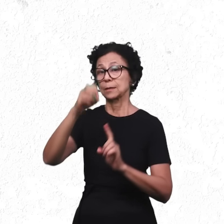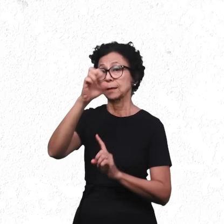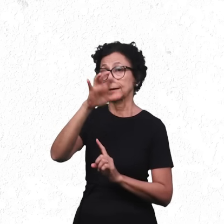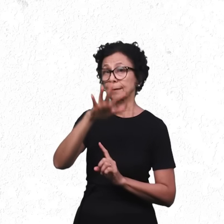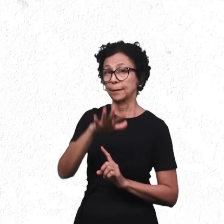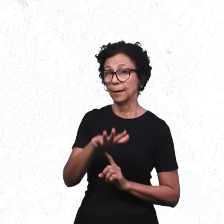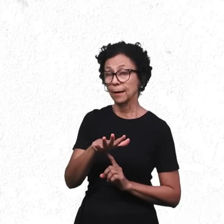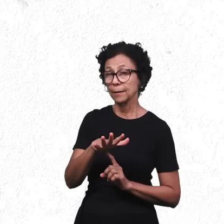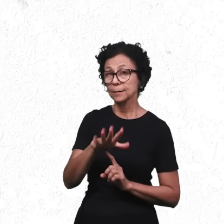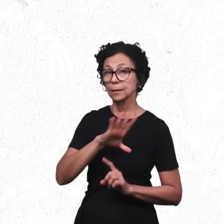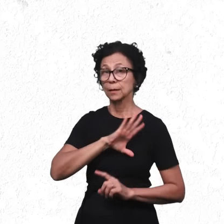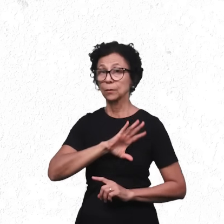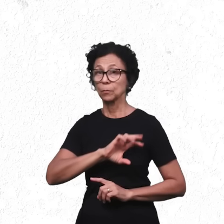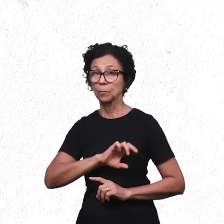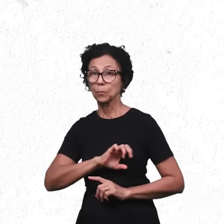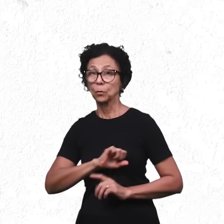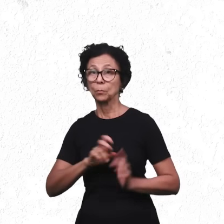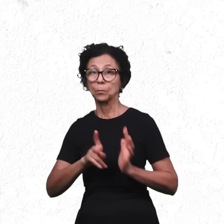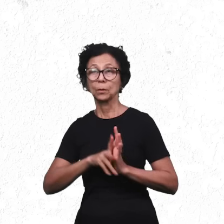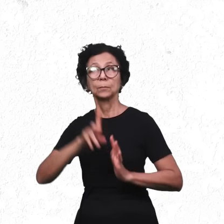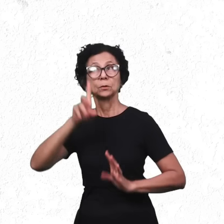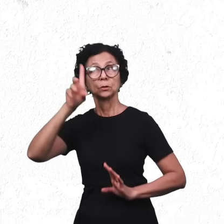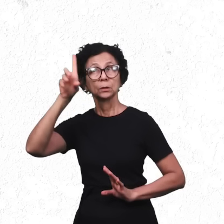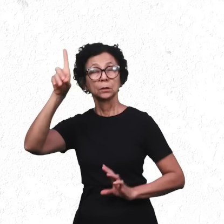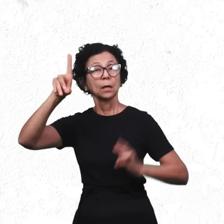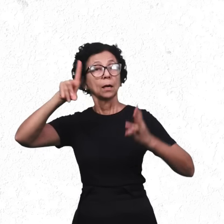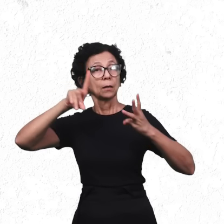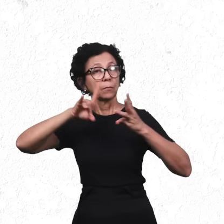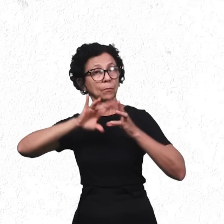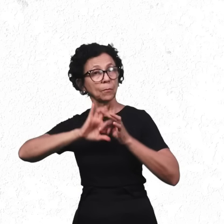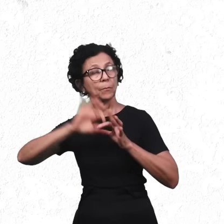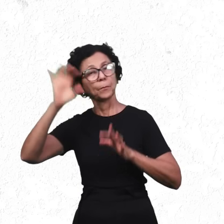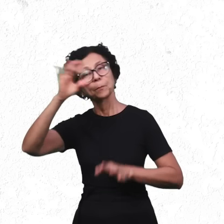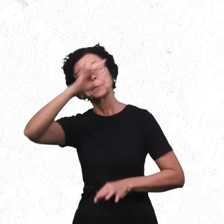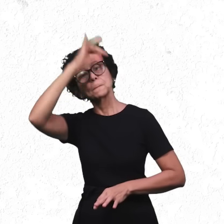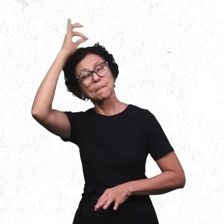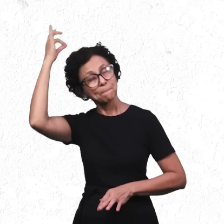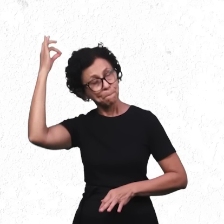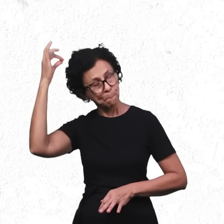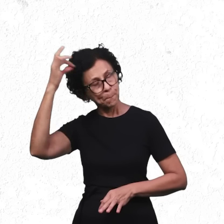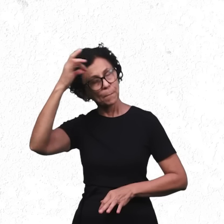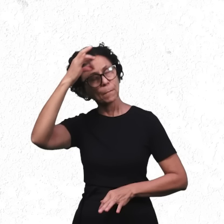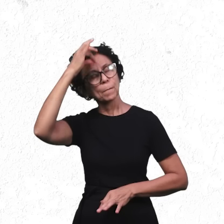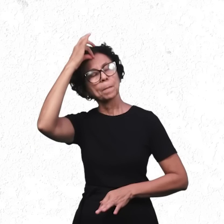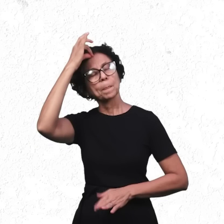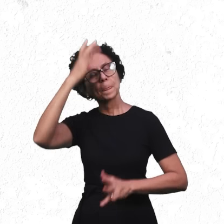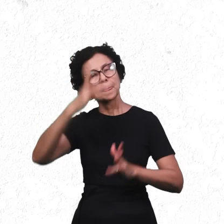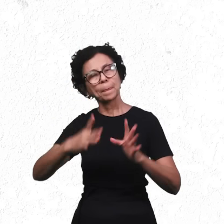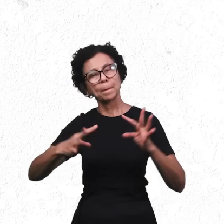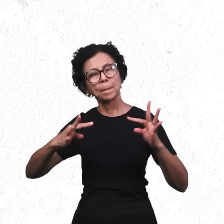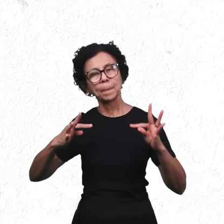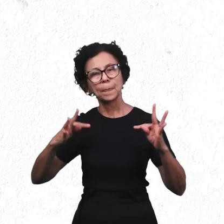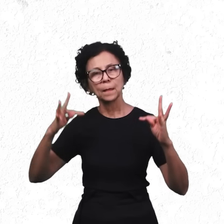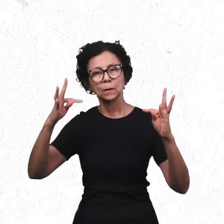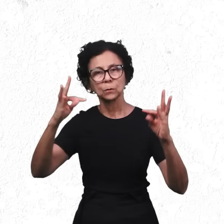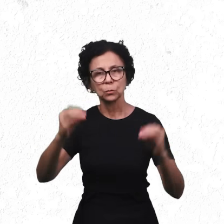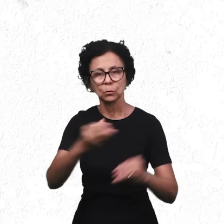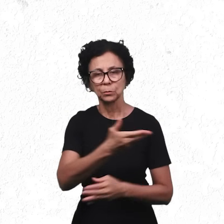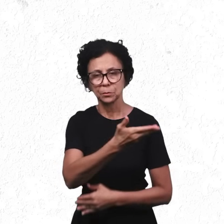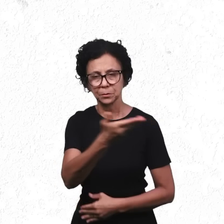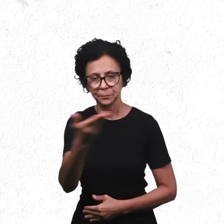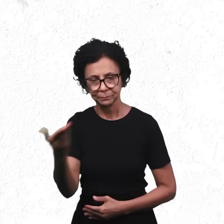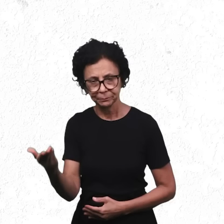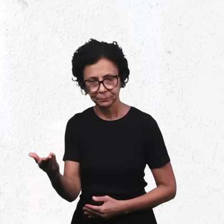de Deus e a comunhão do Espírito Santo sejam com todos vós.